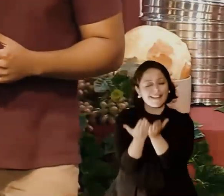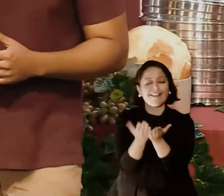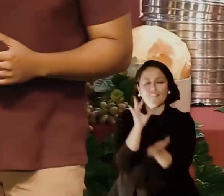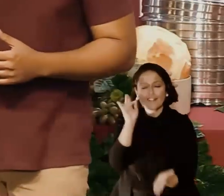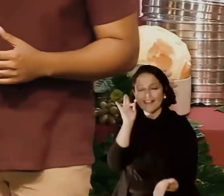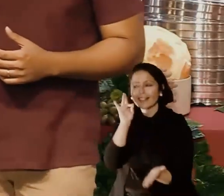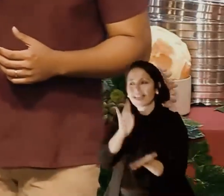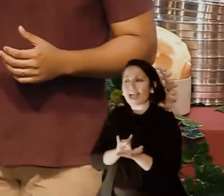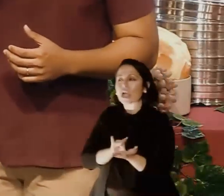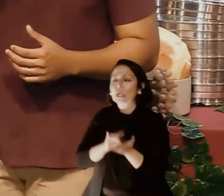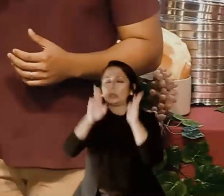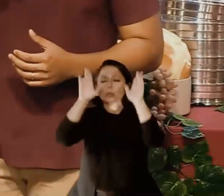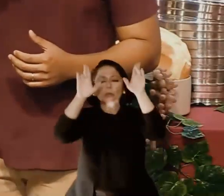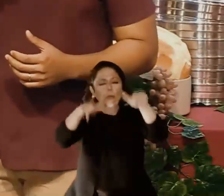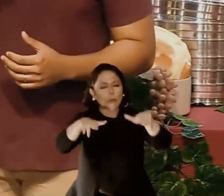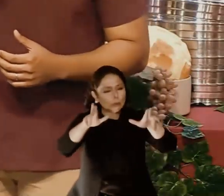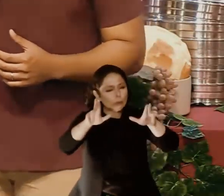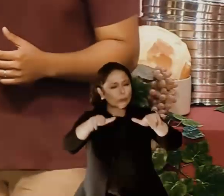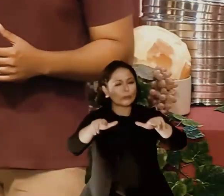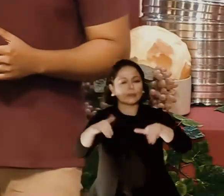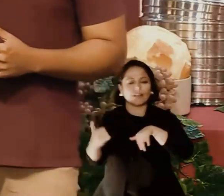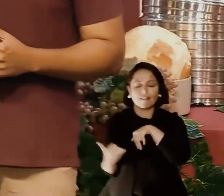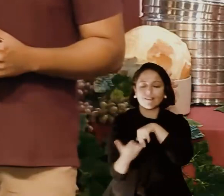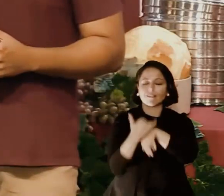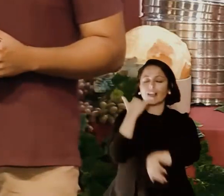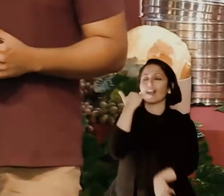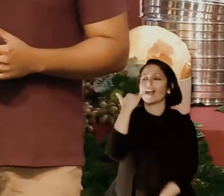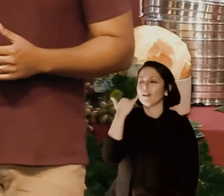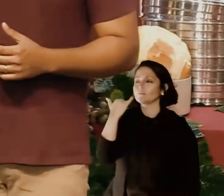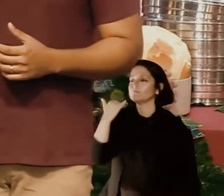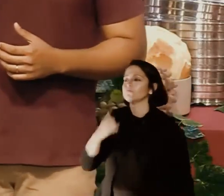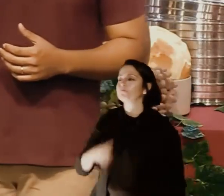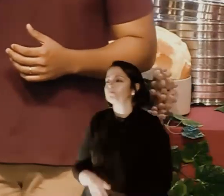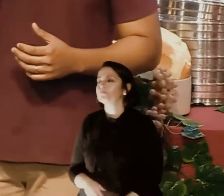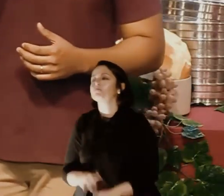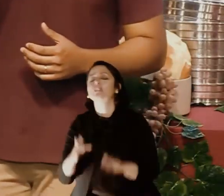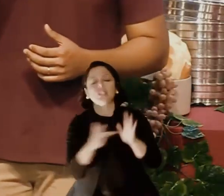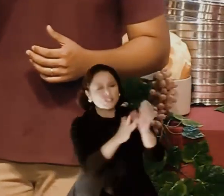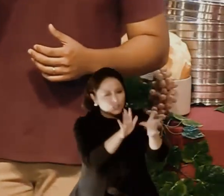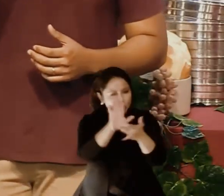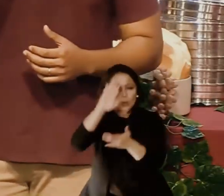palavra é real, jamais falhará.